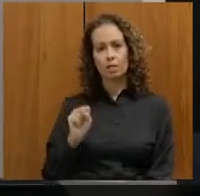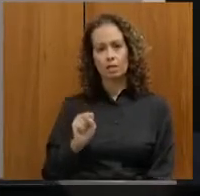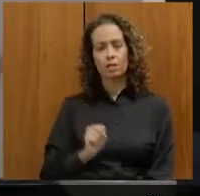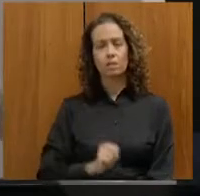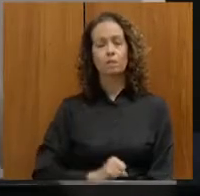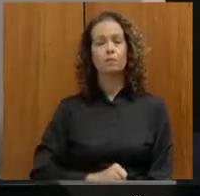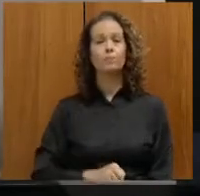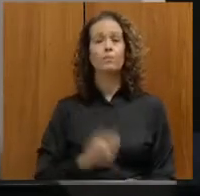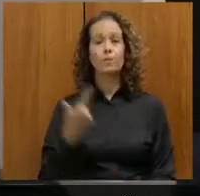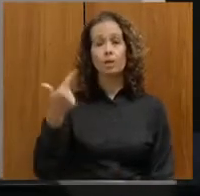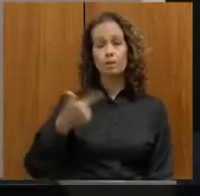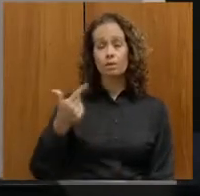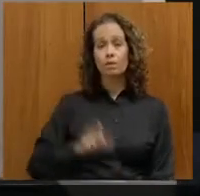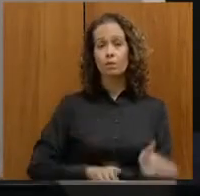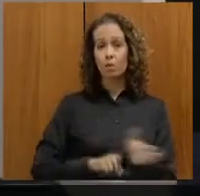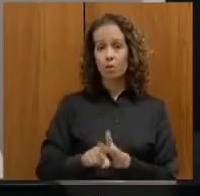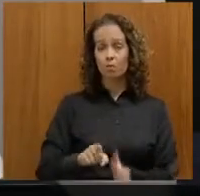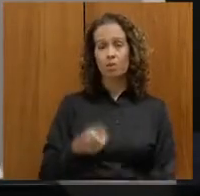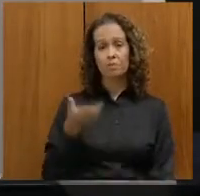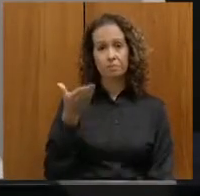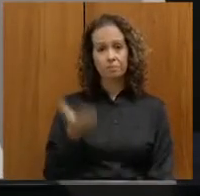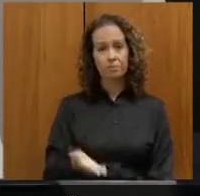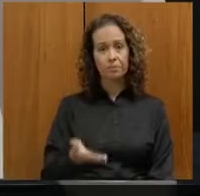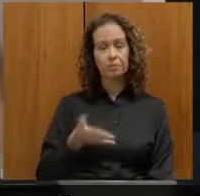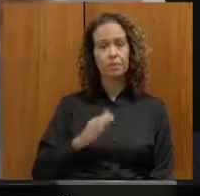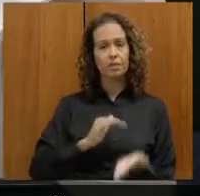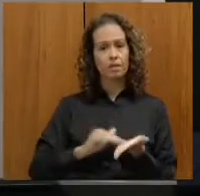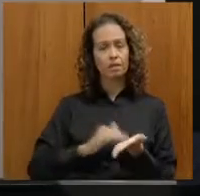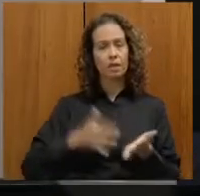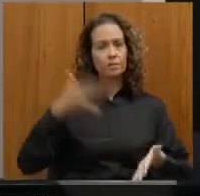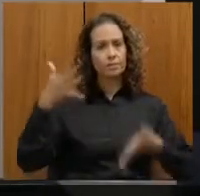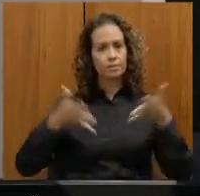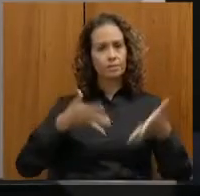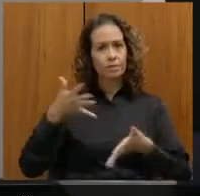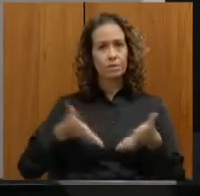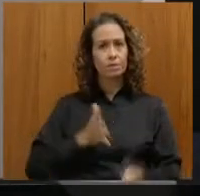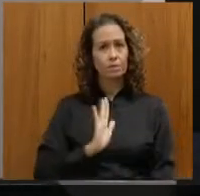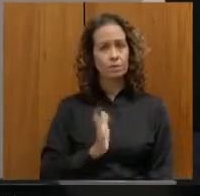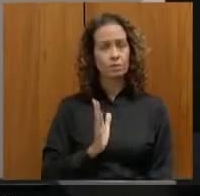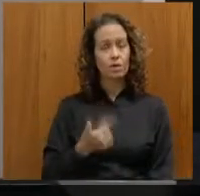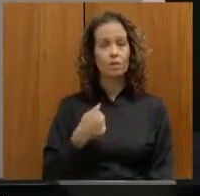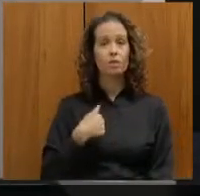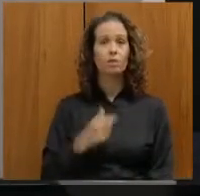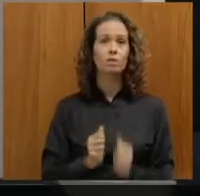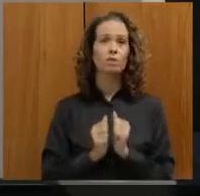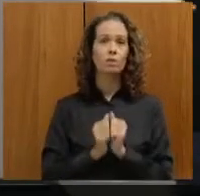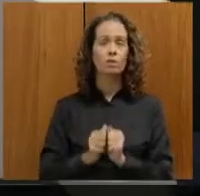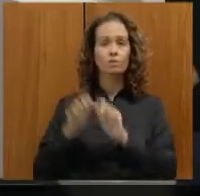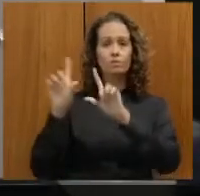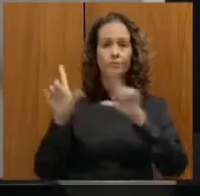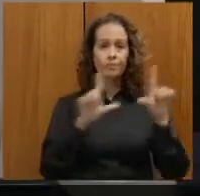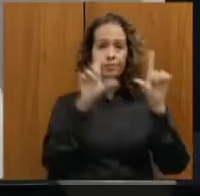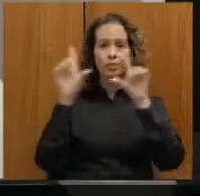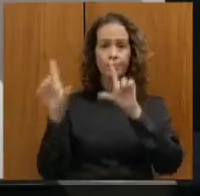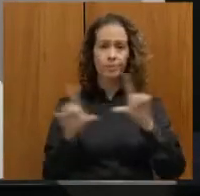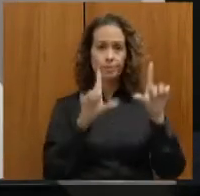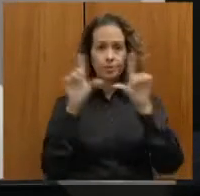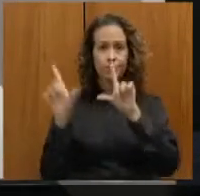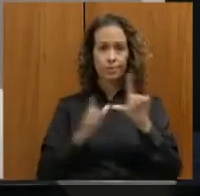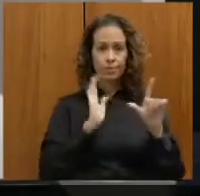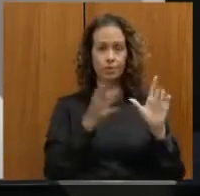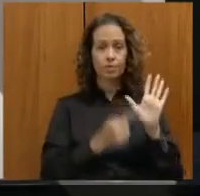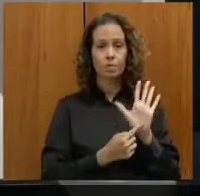na fala do Senhor eu acompanhei atentamente e eu tô aqui com as as lâminas que o seu apresentou